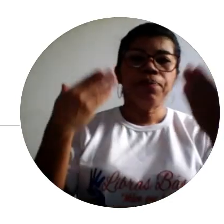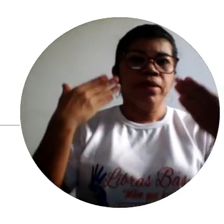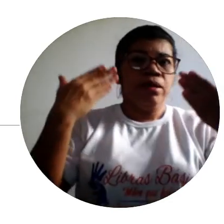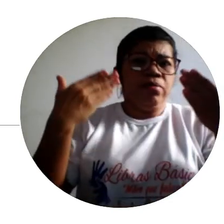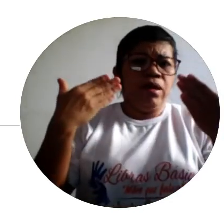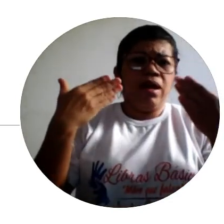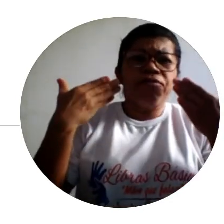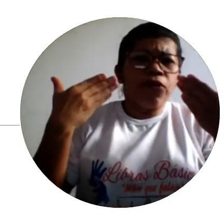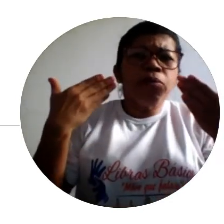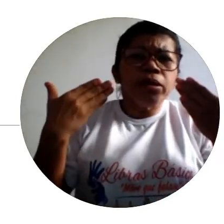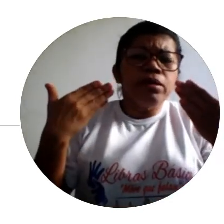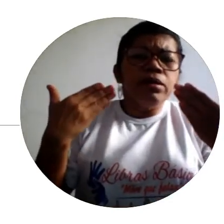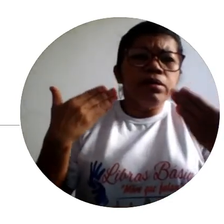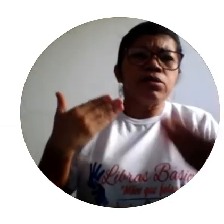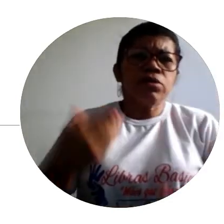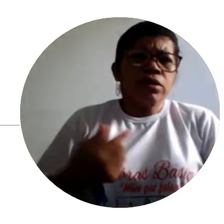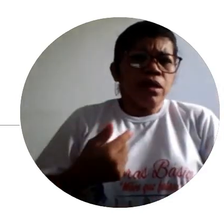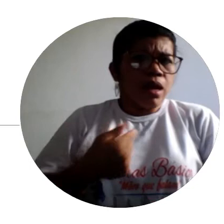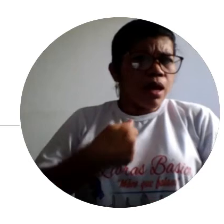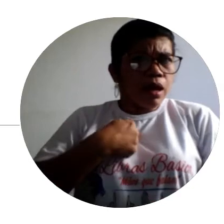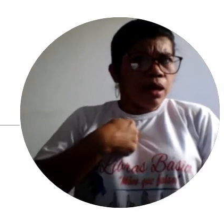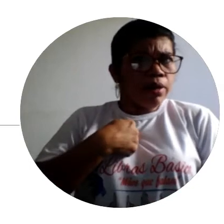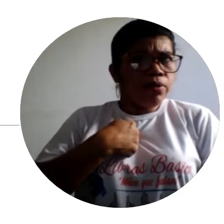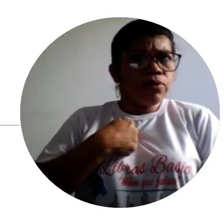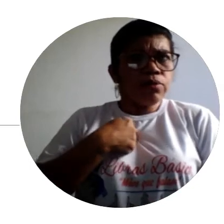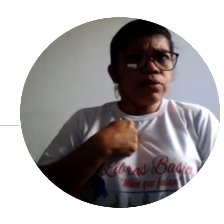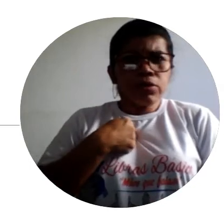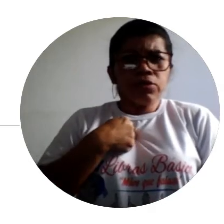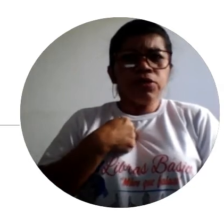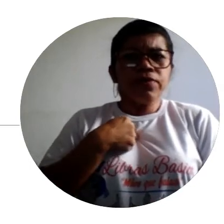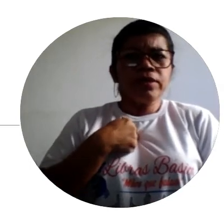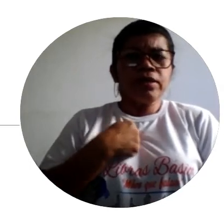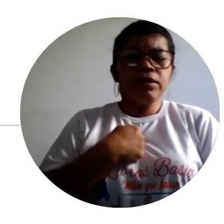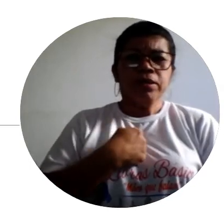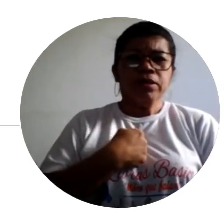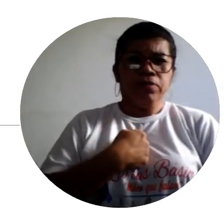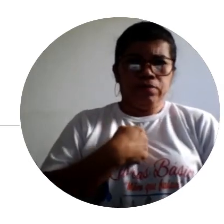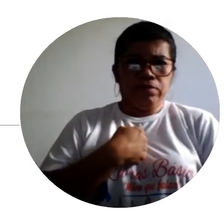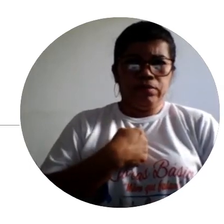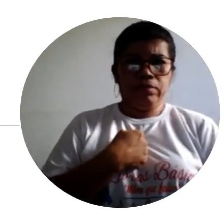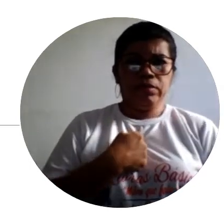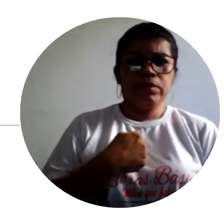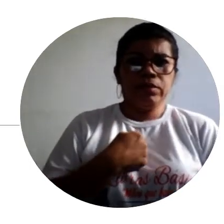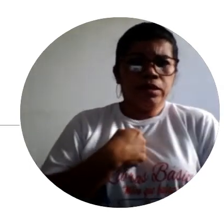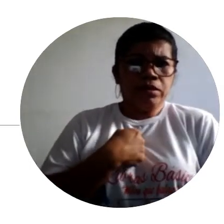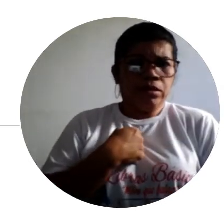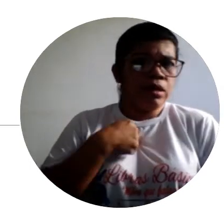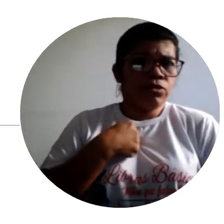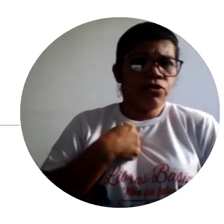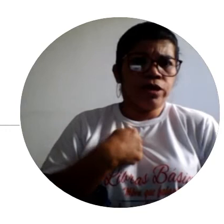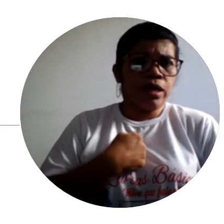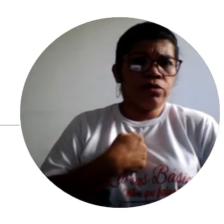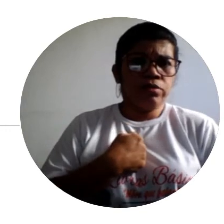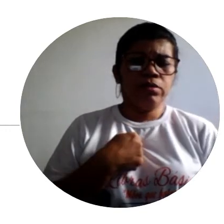facial, né, a forma. Se eu estou dizendo eu, então eu tenho que fazer a expressão